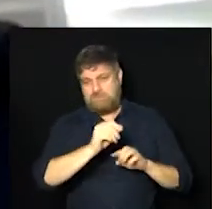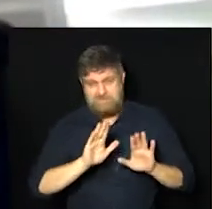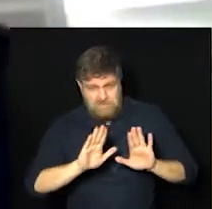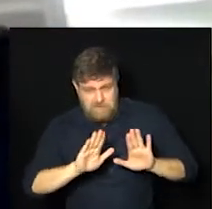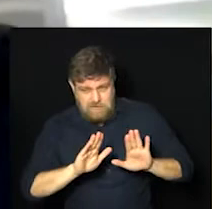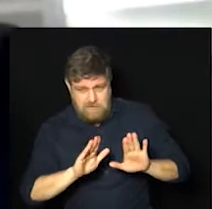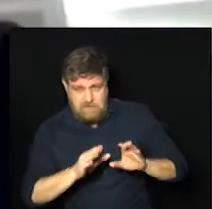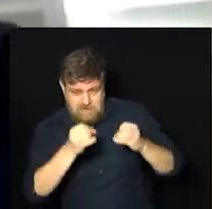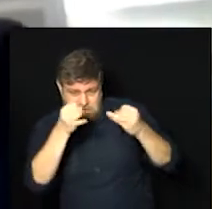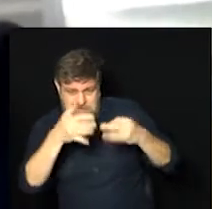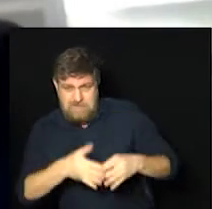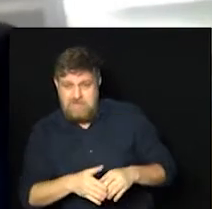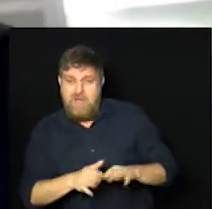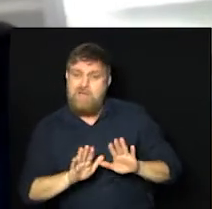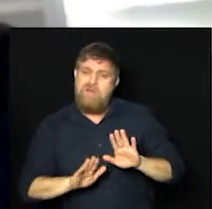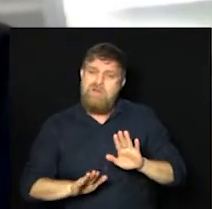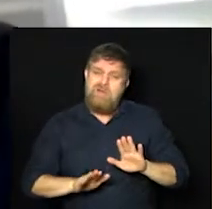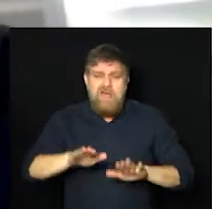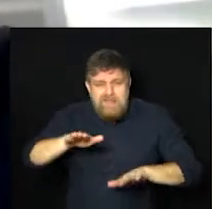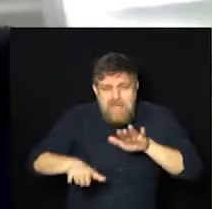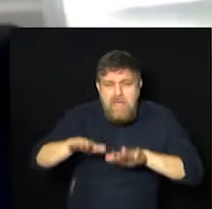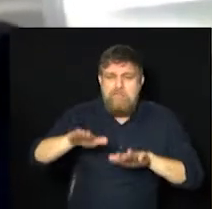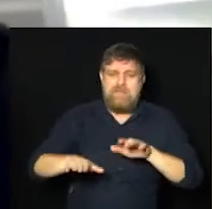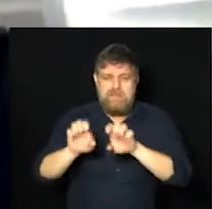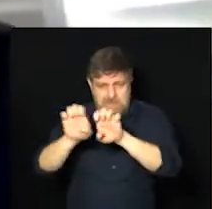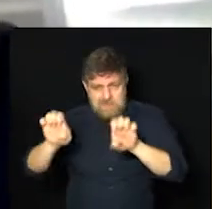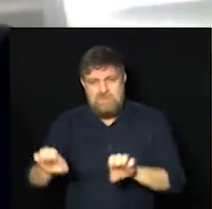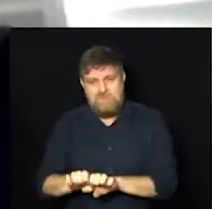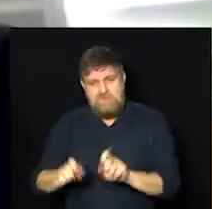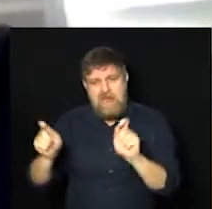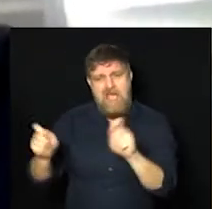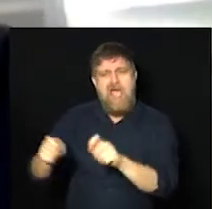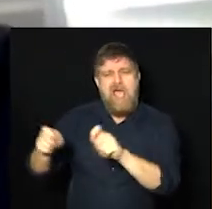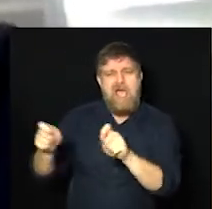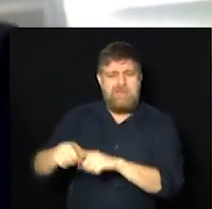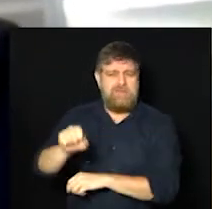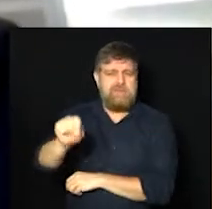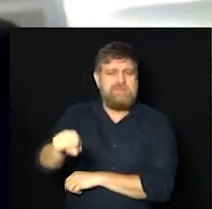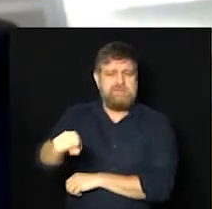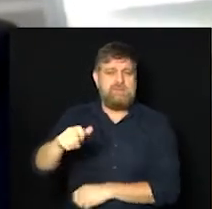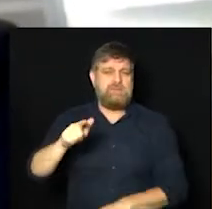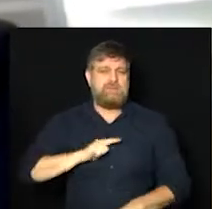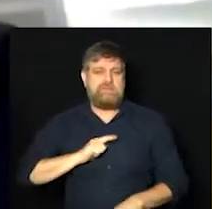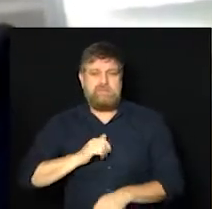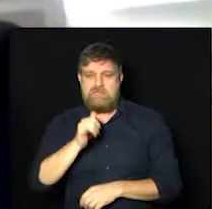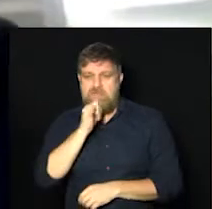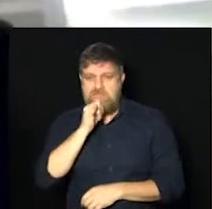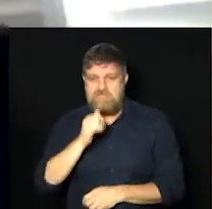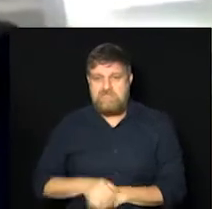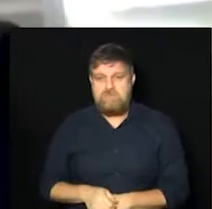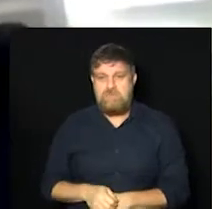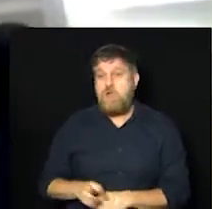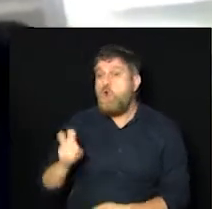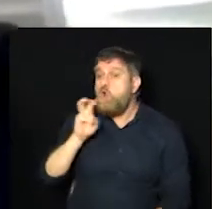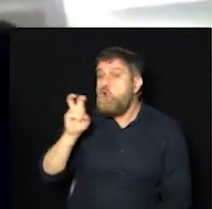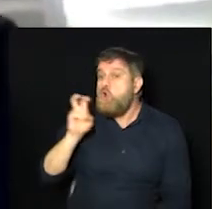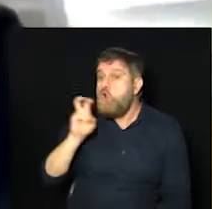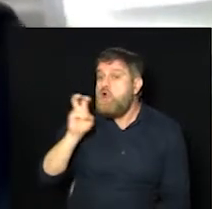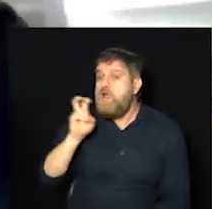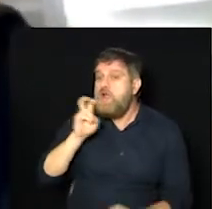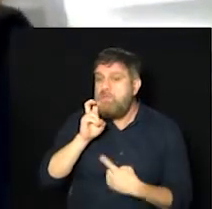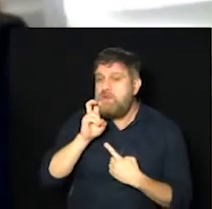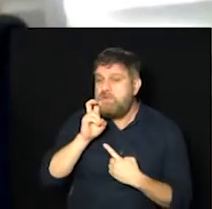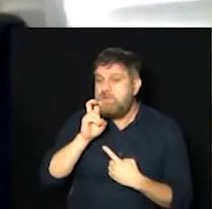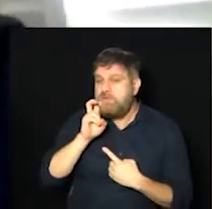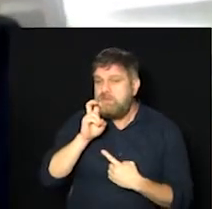dizer aí, olha, dependendo da estrutura, briga sim. Claro que você vai ter aí, vamos falar da equipe de Sorocaba, creio eu que